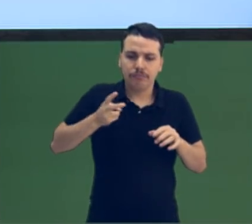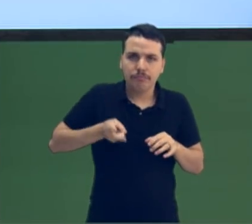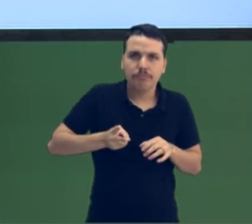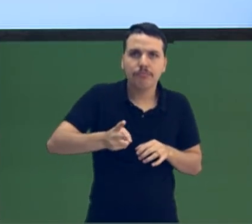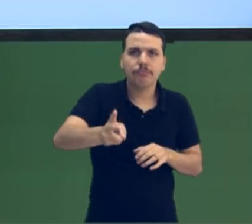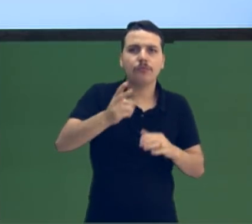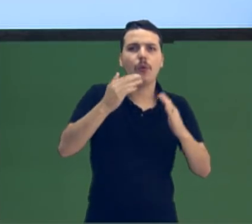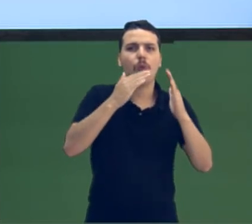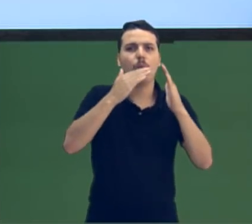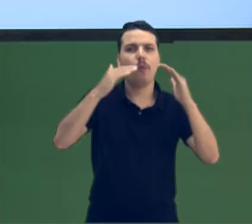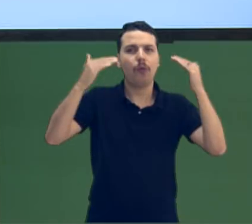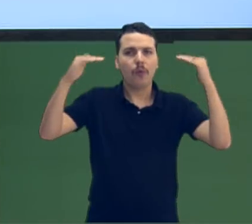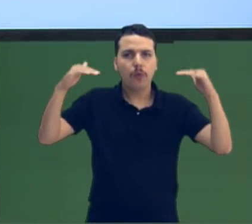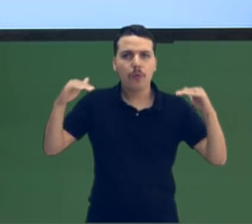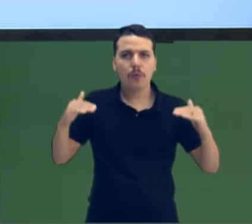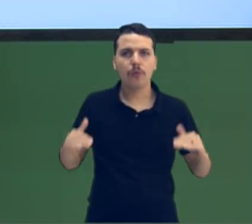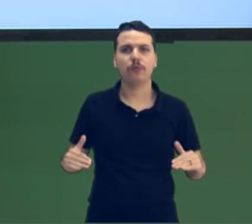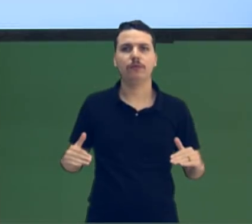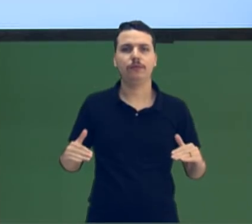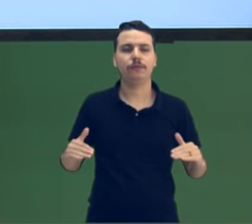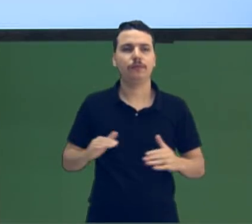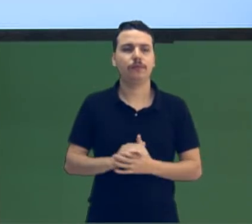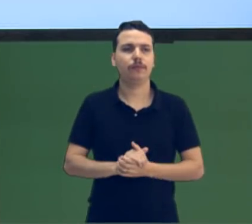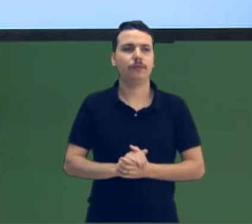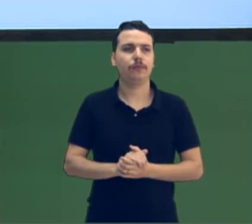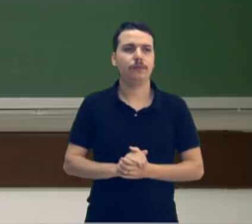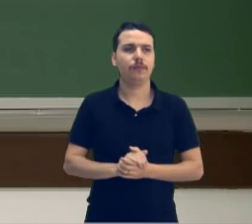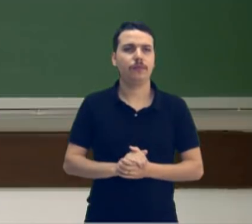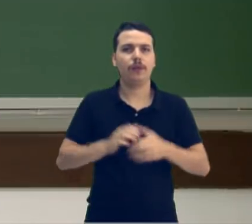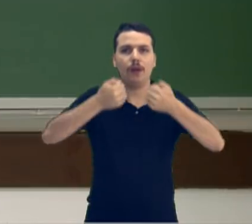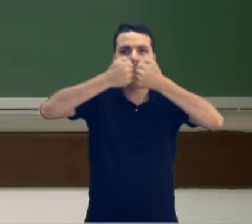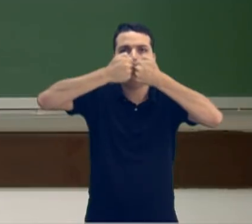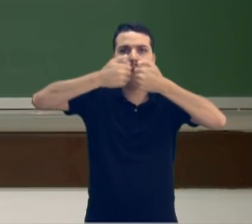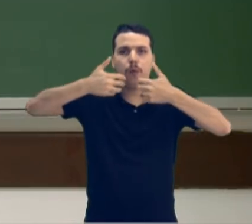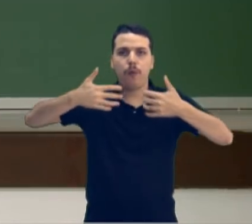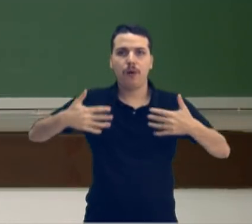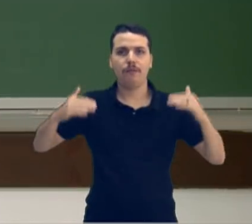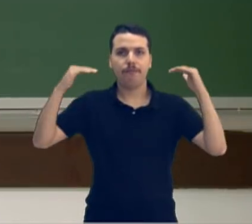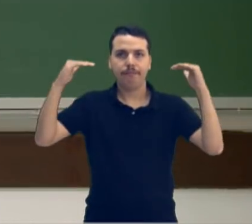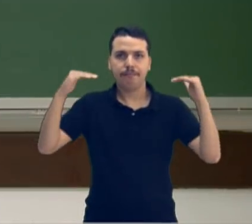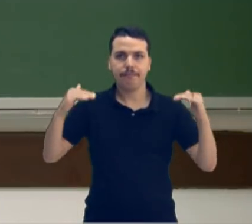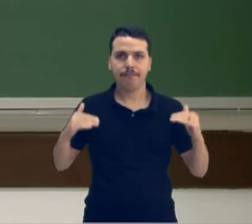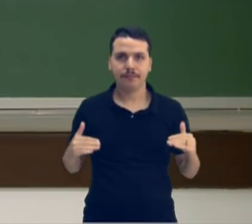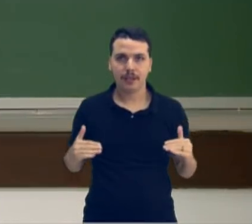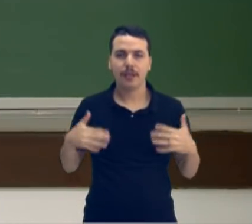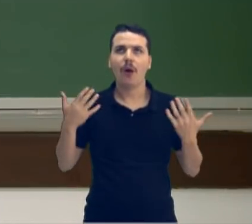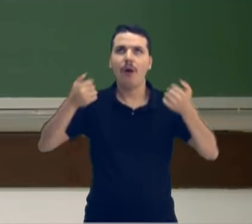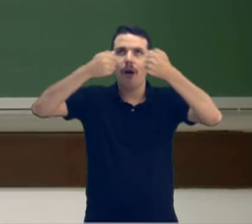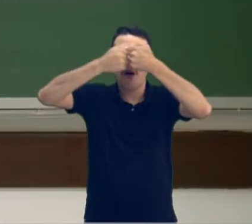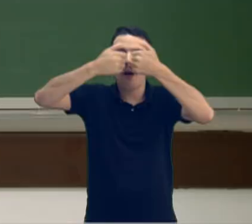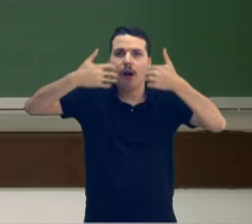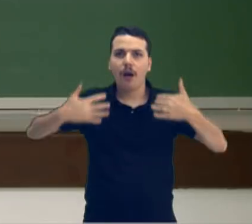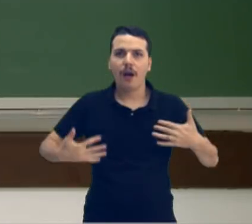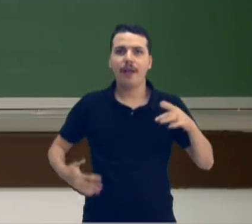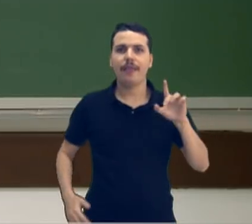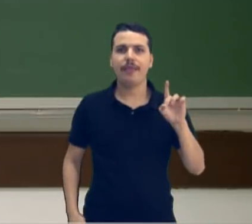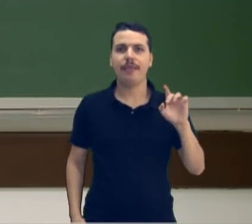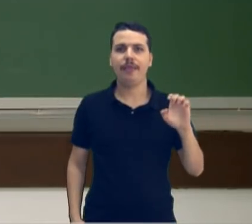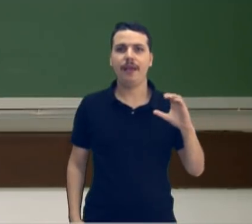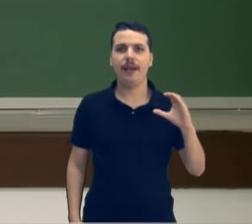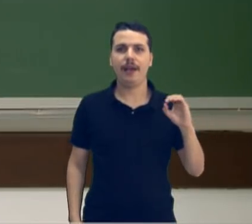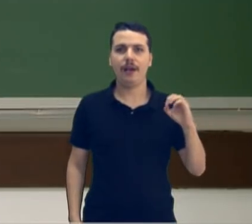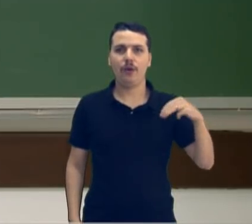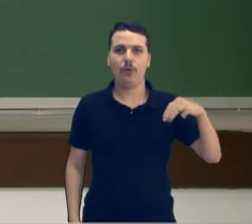processo da decomposição. Tudo bem? Ah, professora, então decompor ou fazer uma